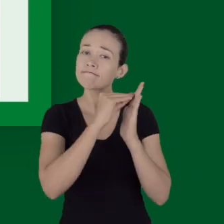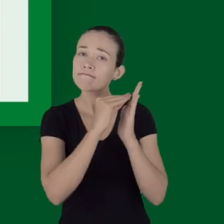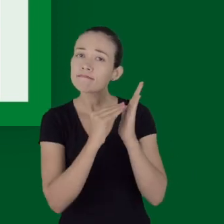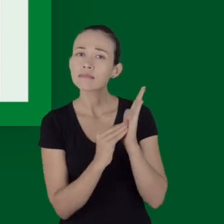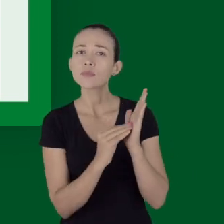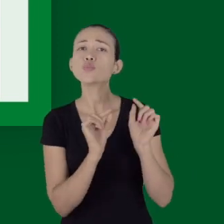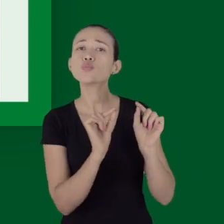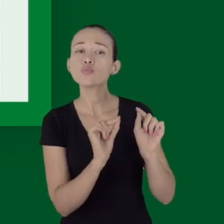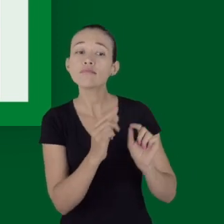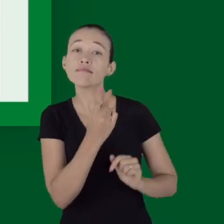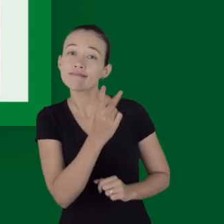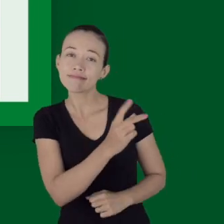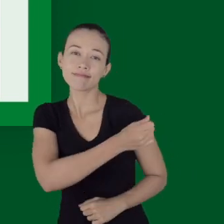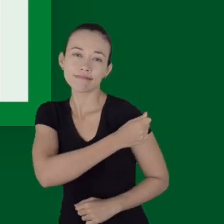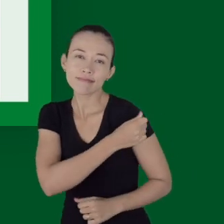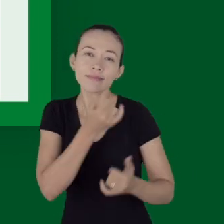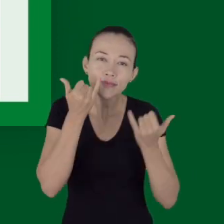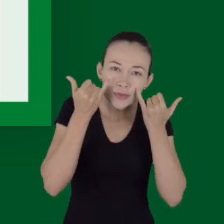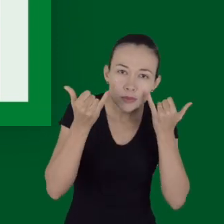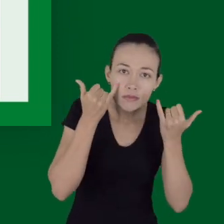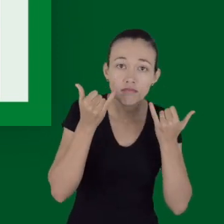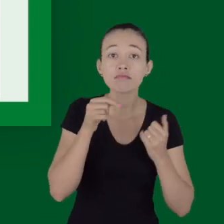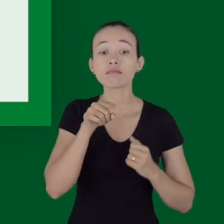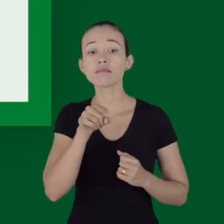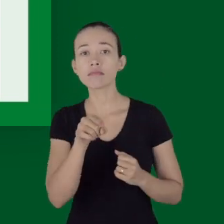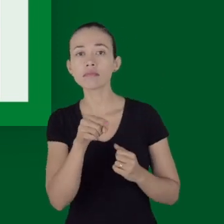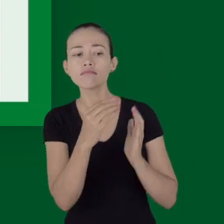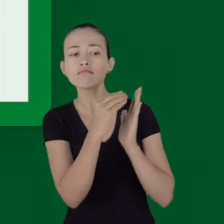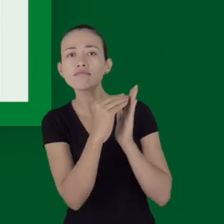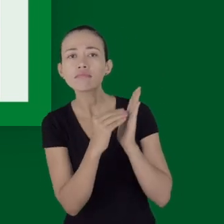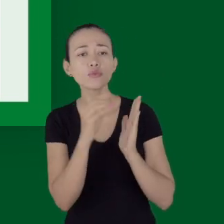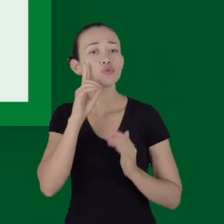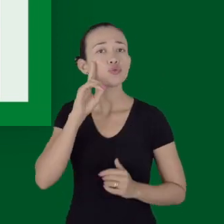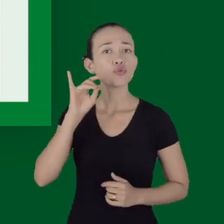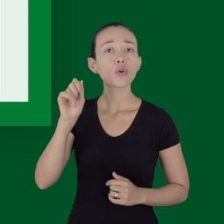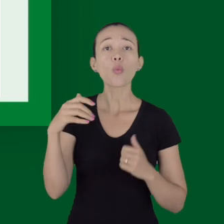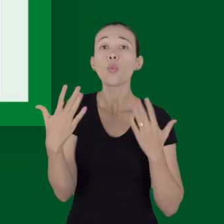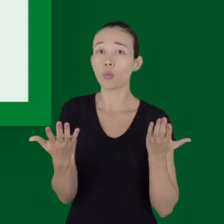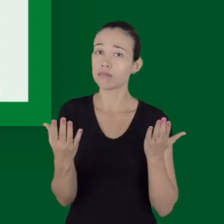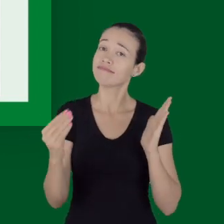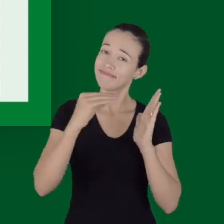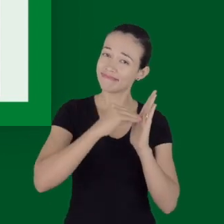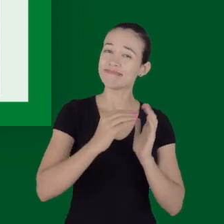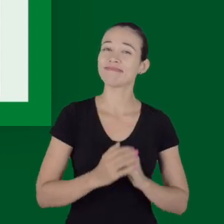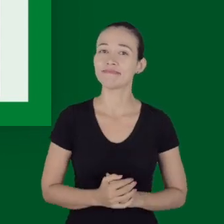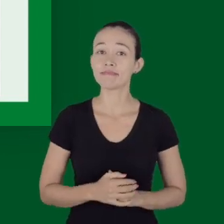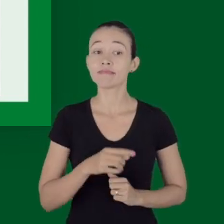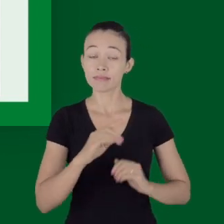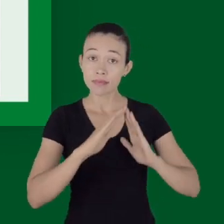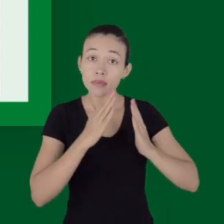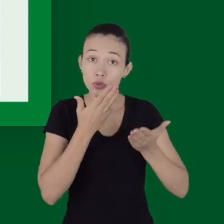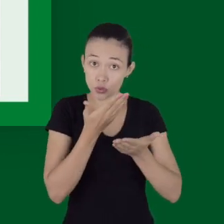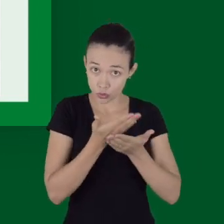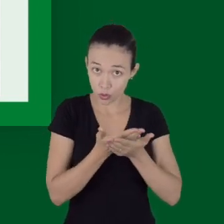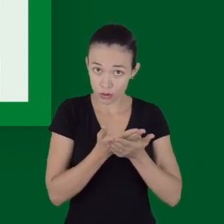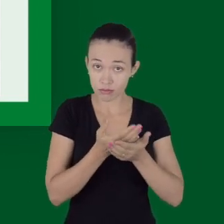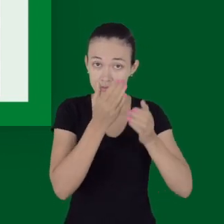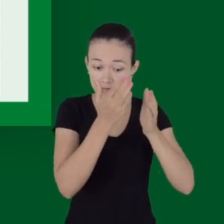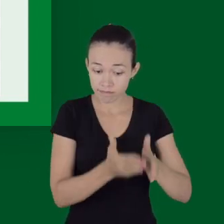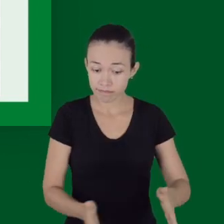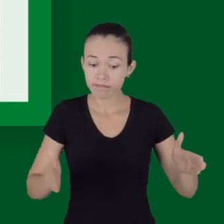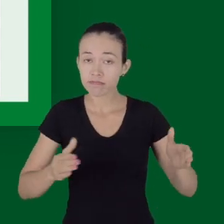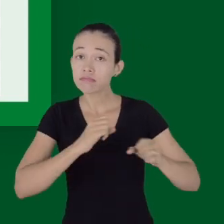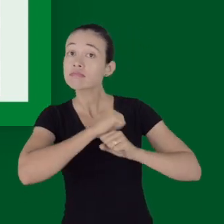Então, na primeira parte, contém informações sobre a identificação do aluno, né, a data do